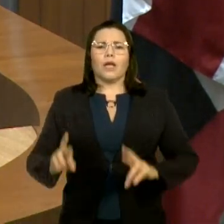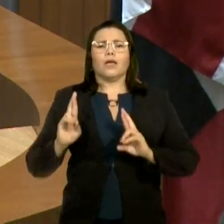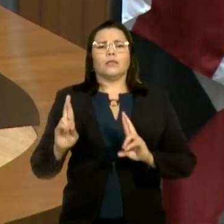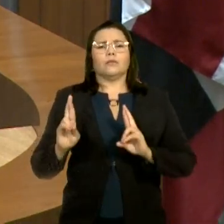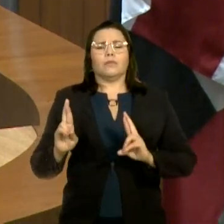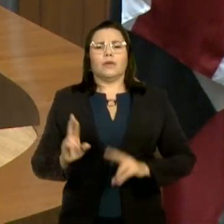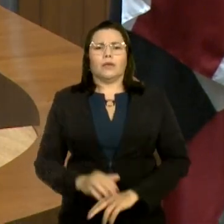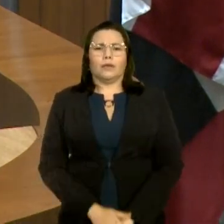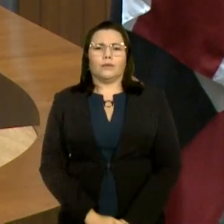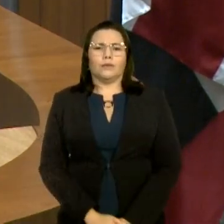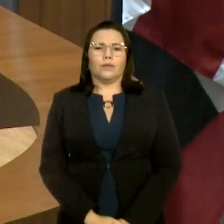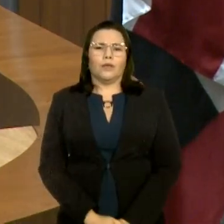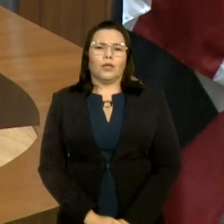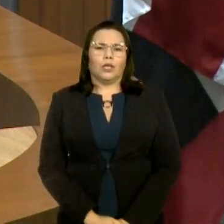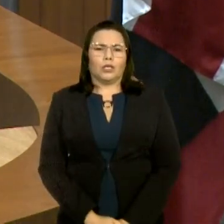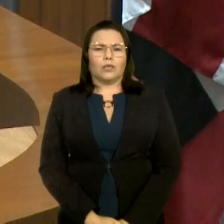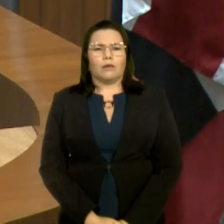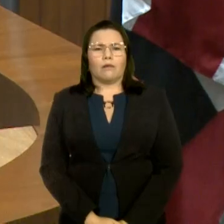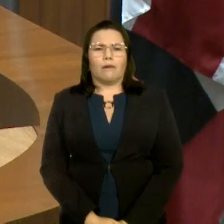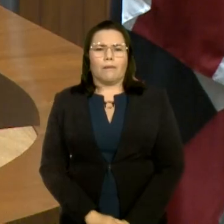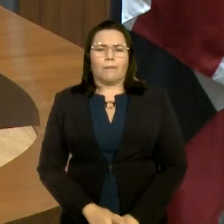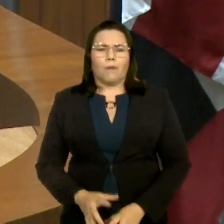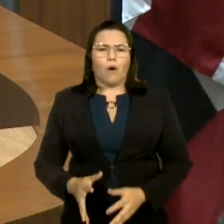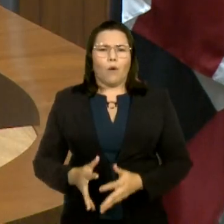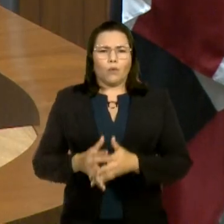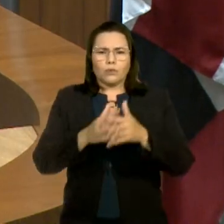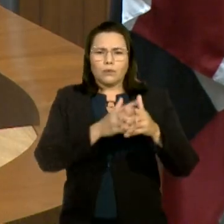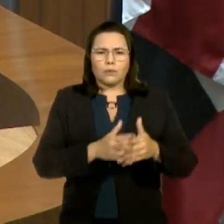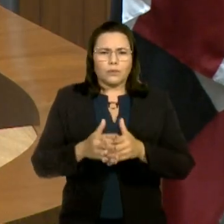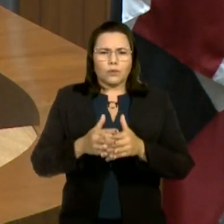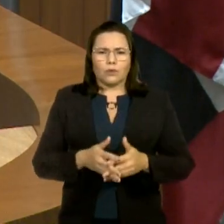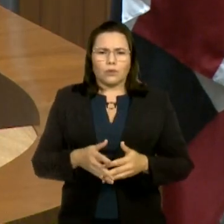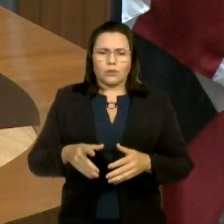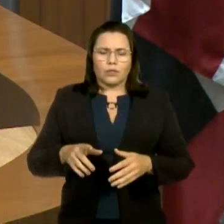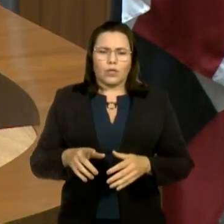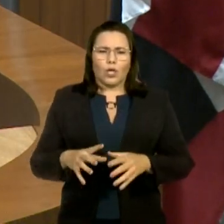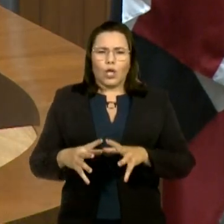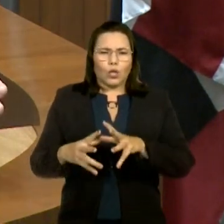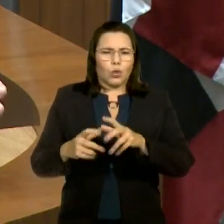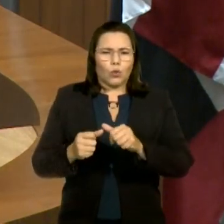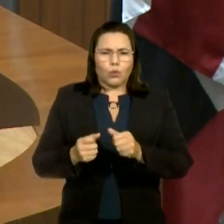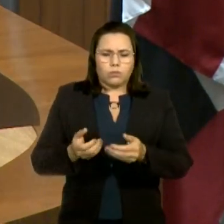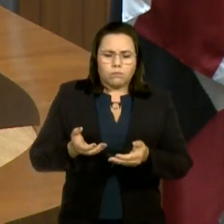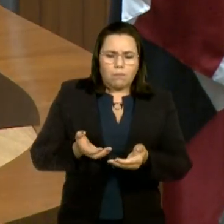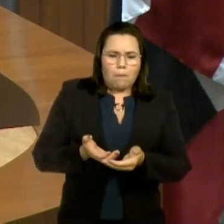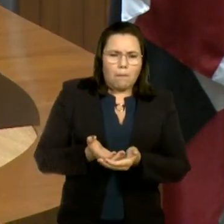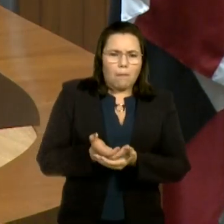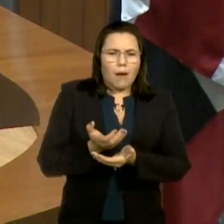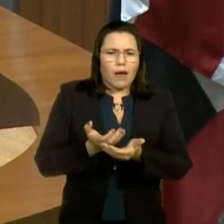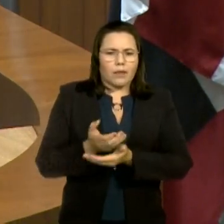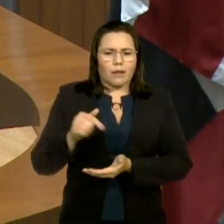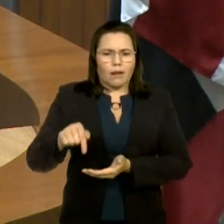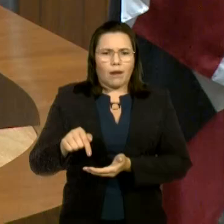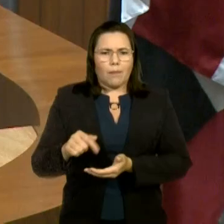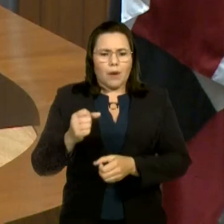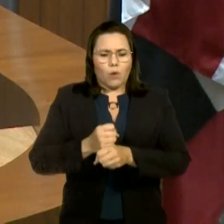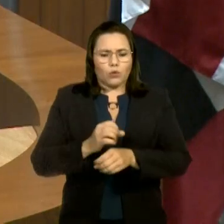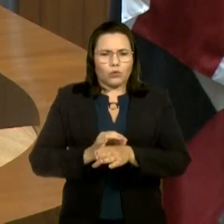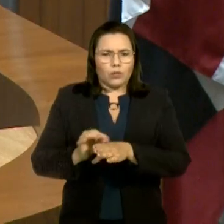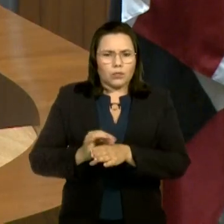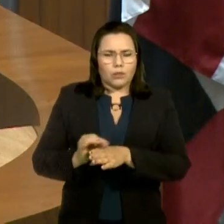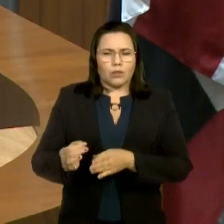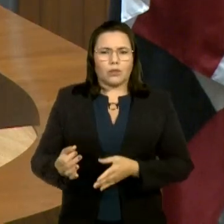meramente eleitoreiras como é do feitil do governador Mas apesar das máquinas o povo fez a sua